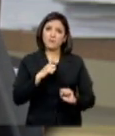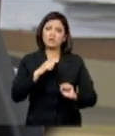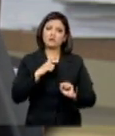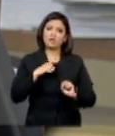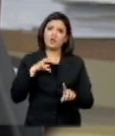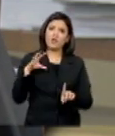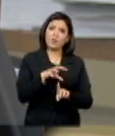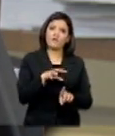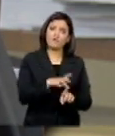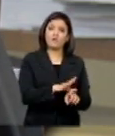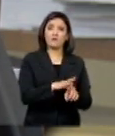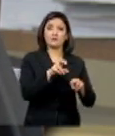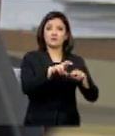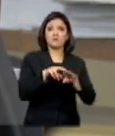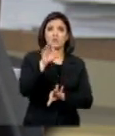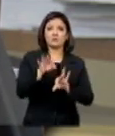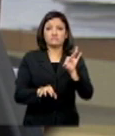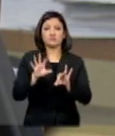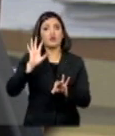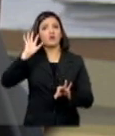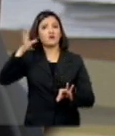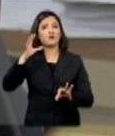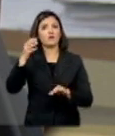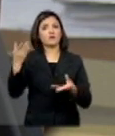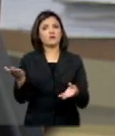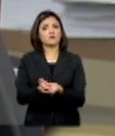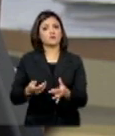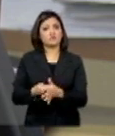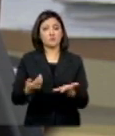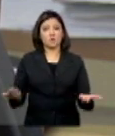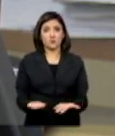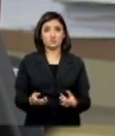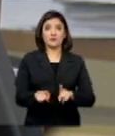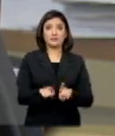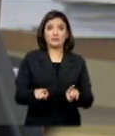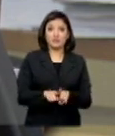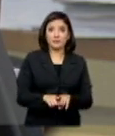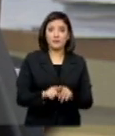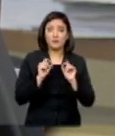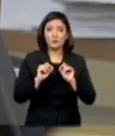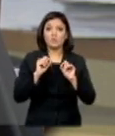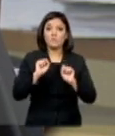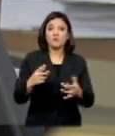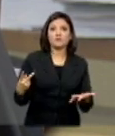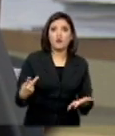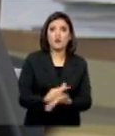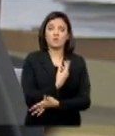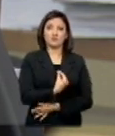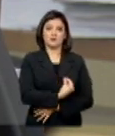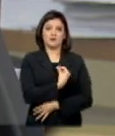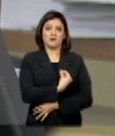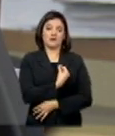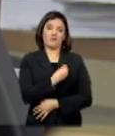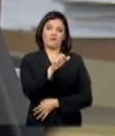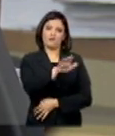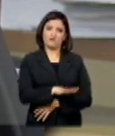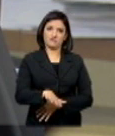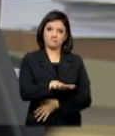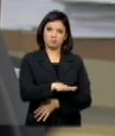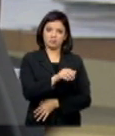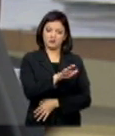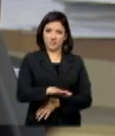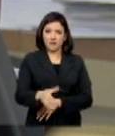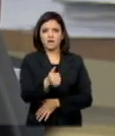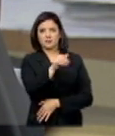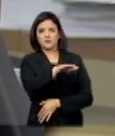desta ação e os impactos que a decisão do stf nesse caso pode produzir sobre a vida dessas pessoas